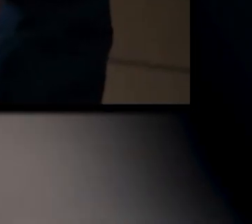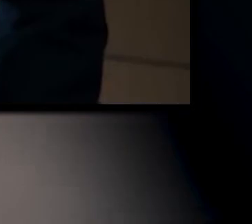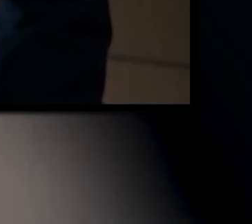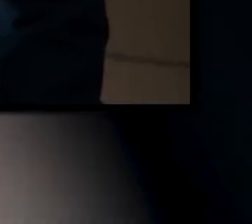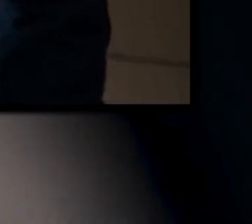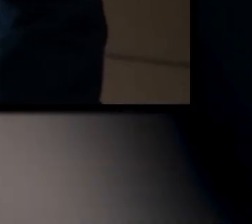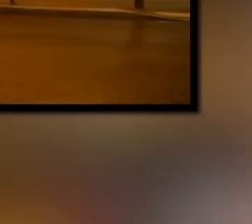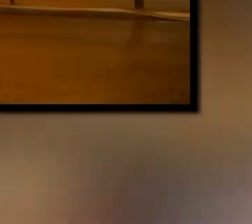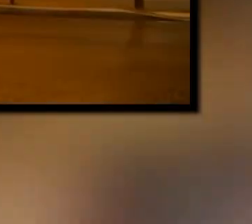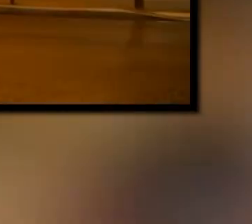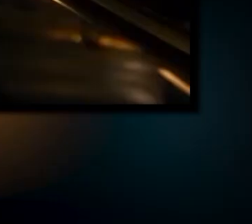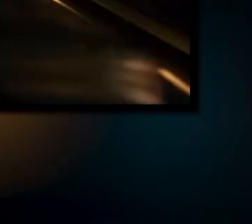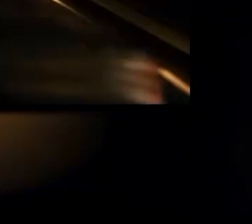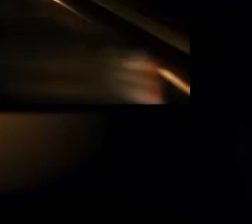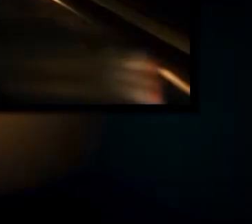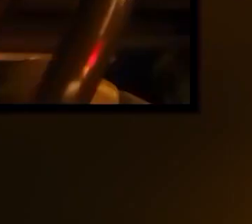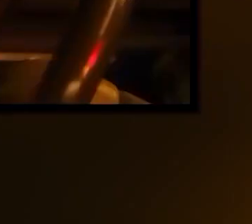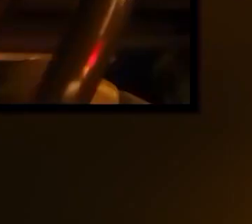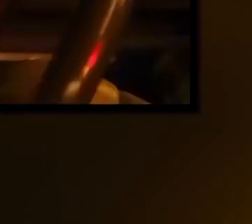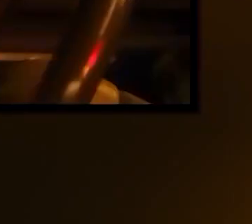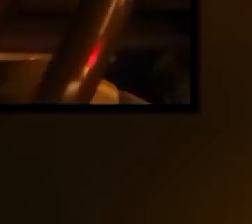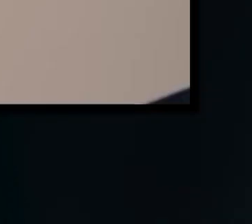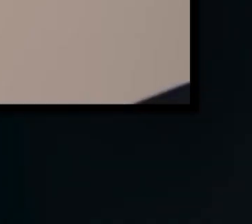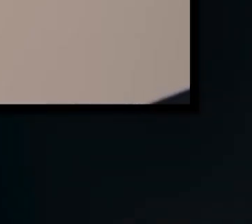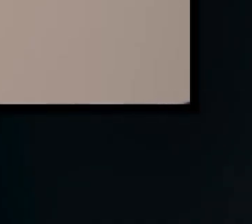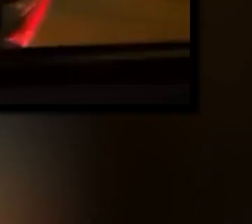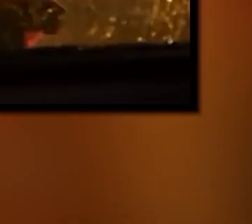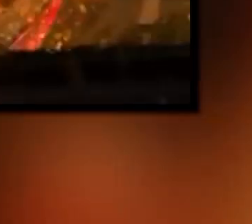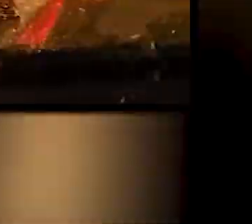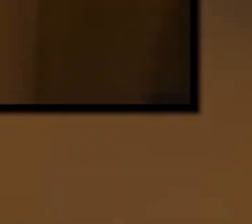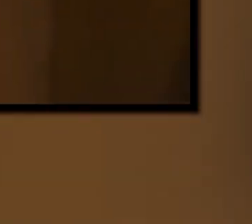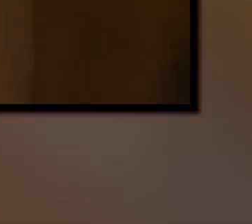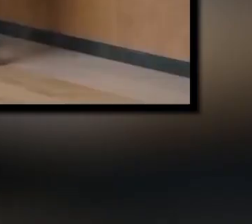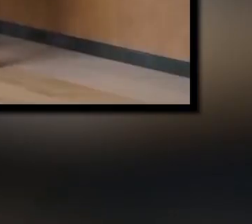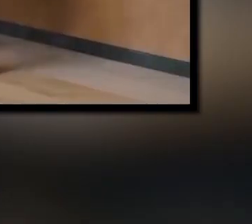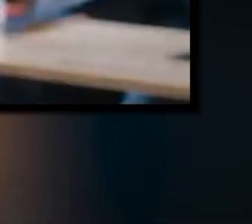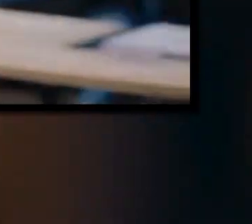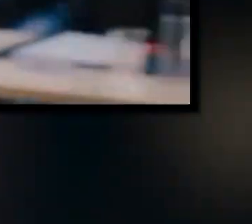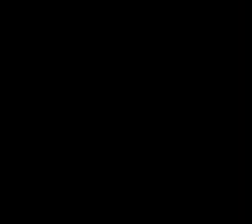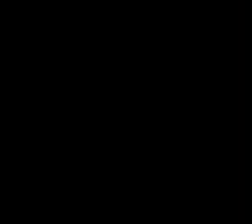Vous croyez que je vais me laisser intimider par une petite syndicaliste de rien du tout? Je vais vous réduire en miettes.